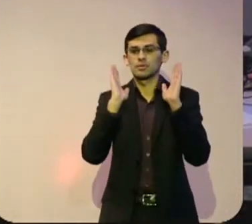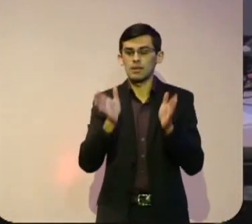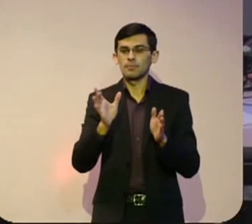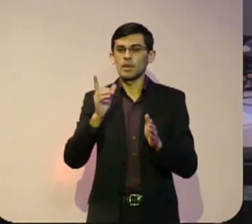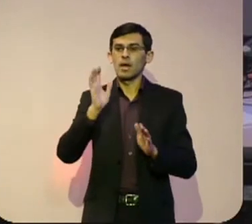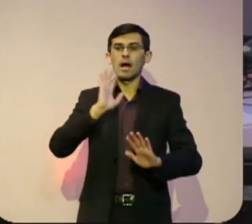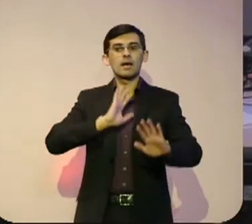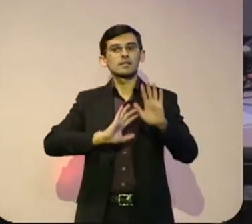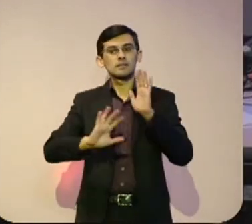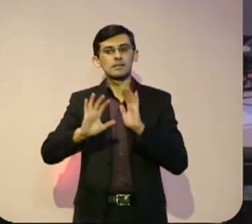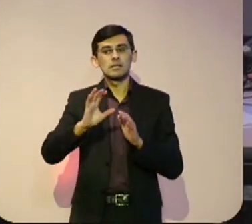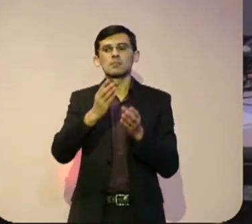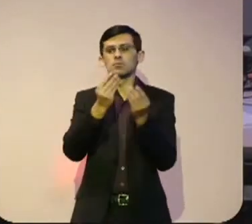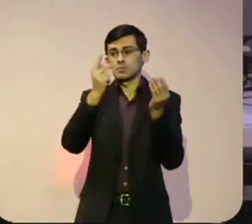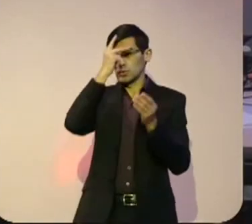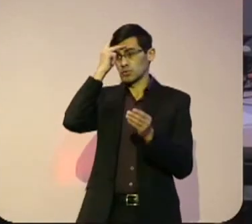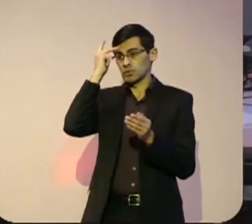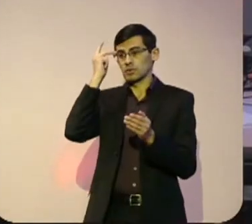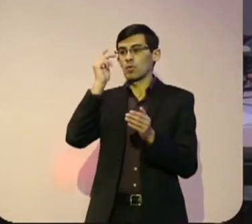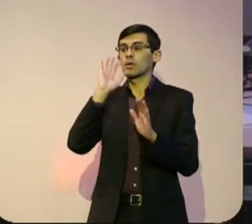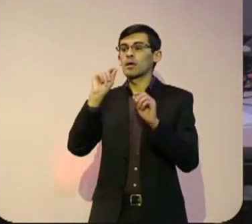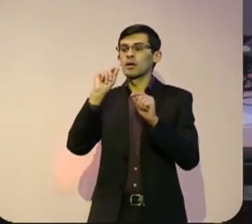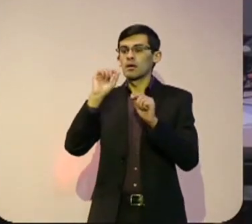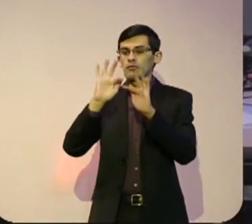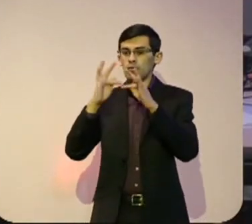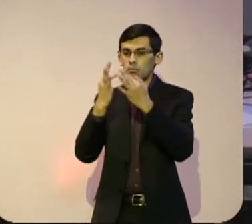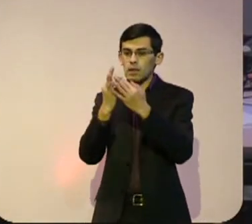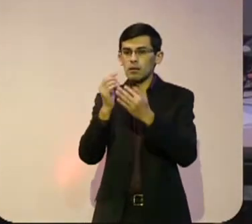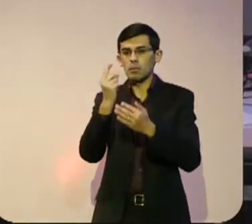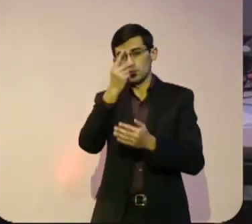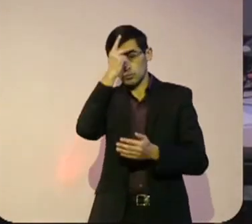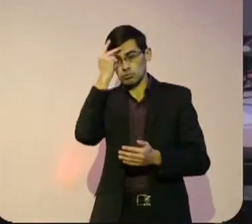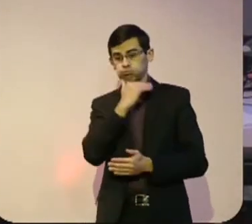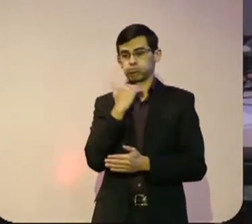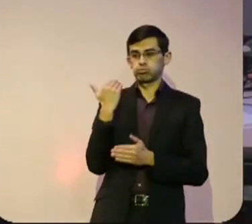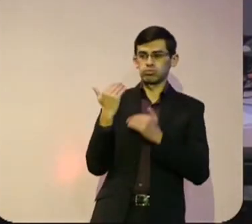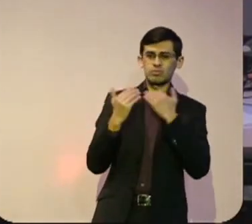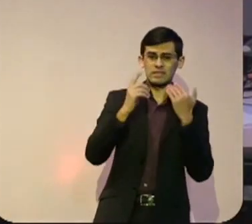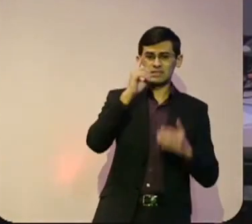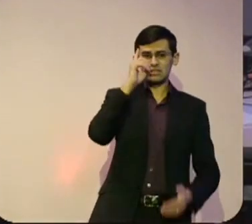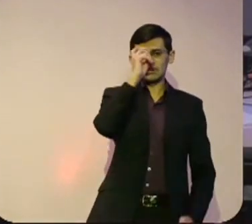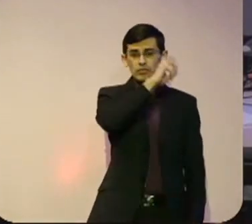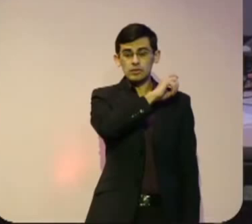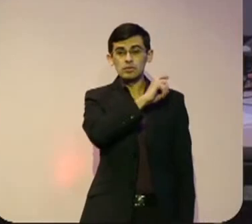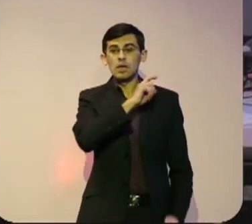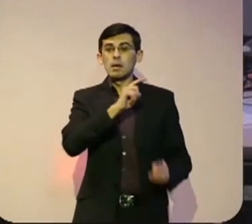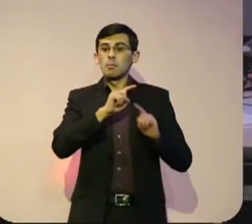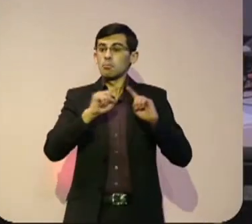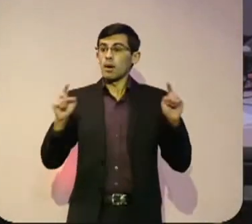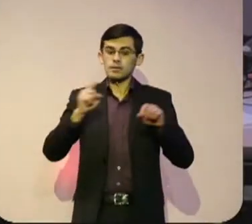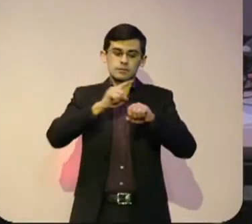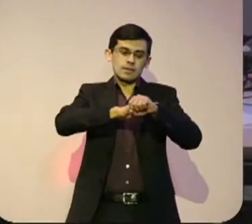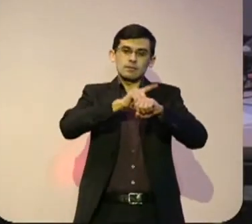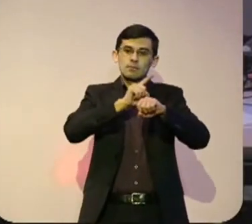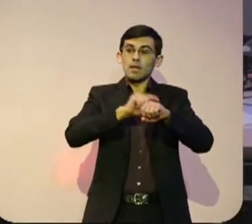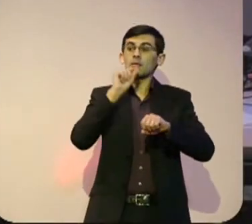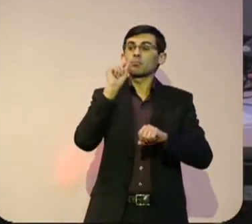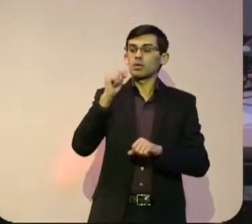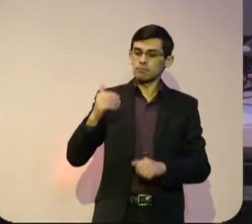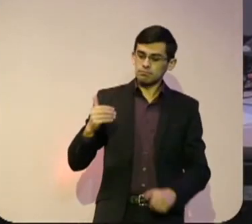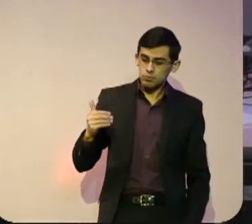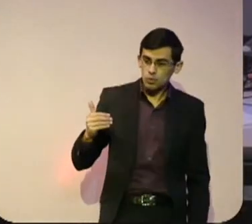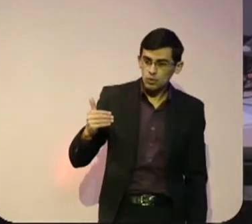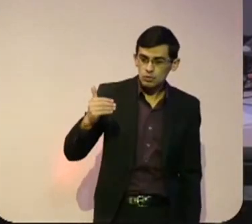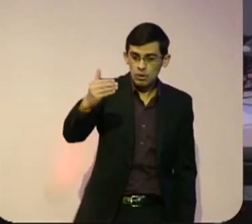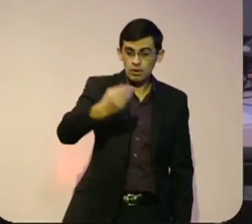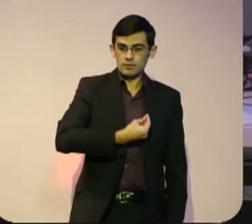Alguns perderam entes queridos. É difícil, mas este é tempo de